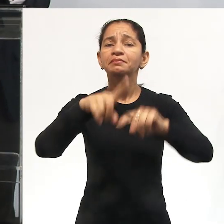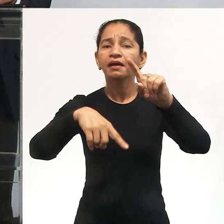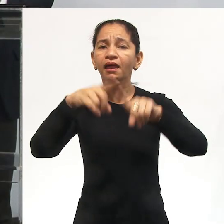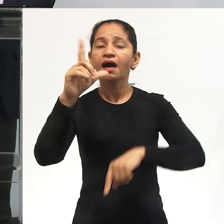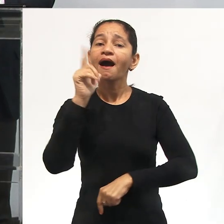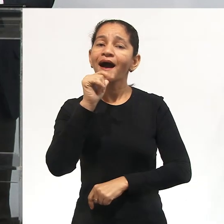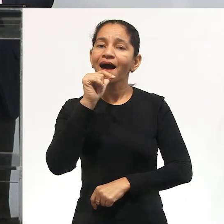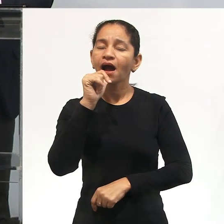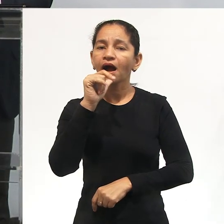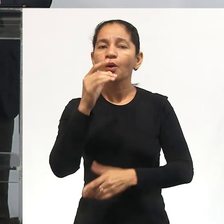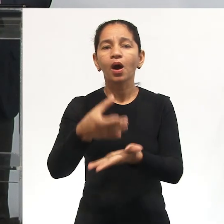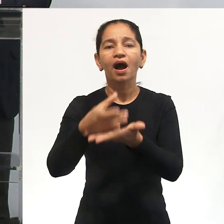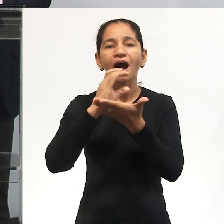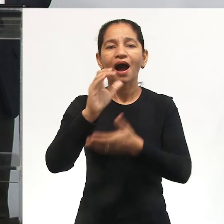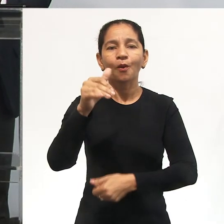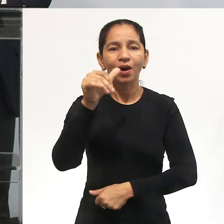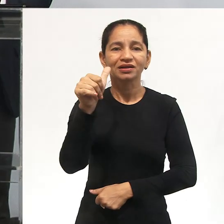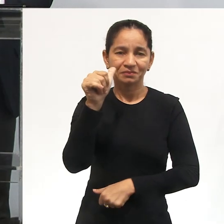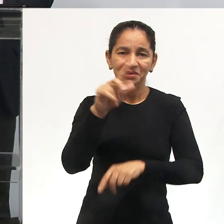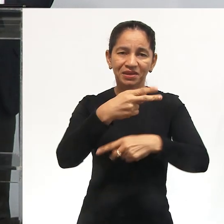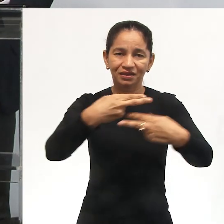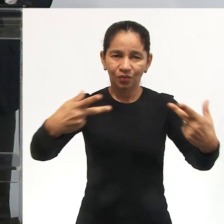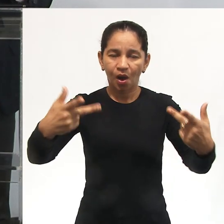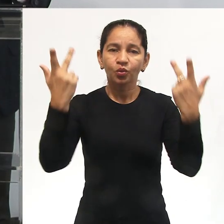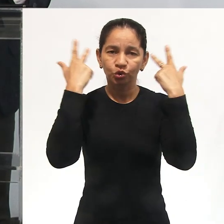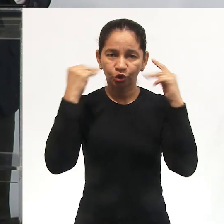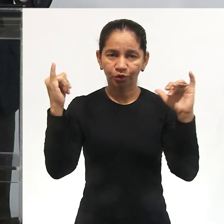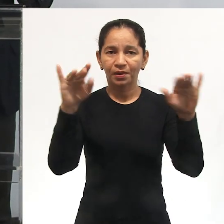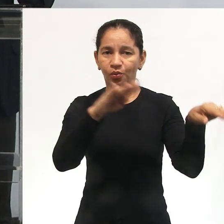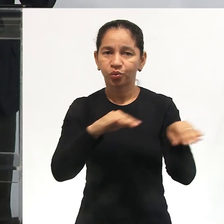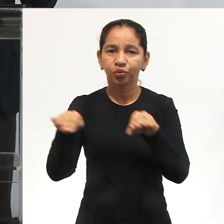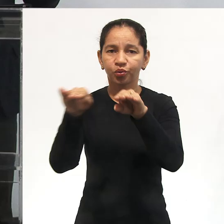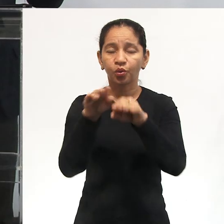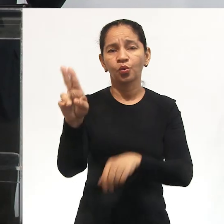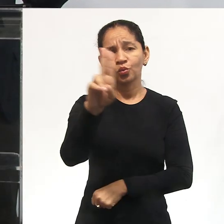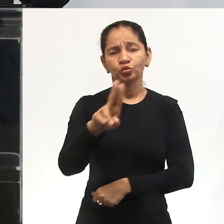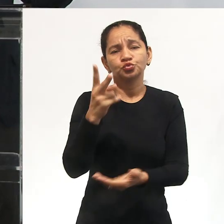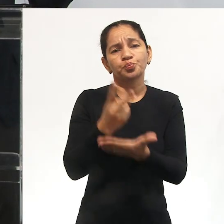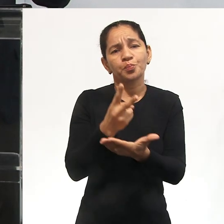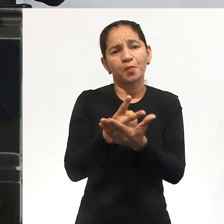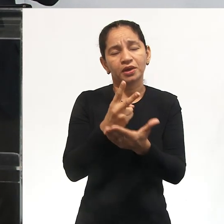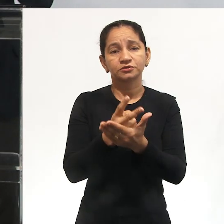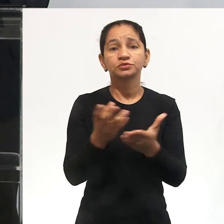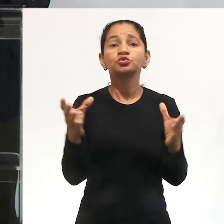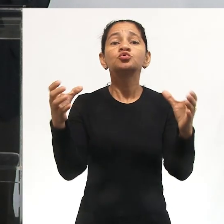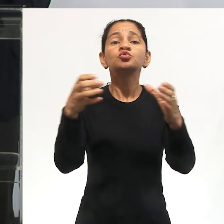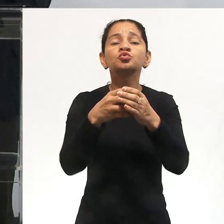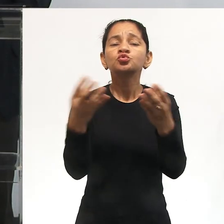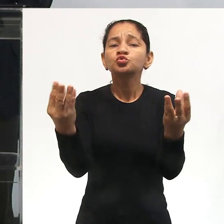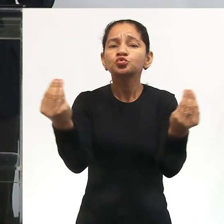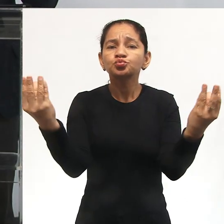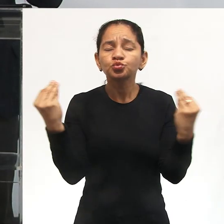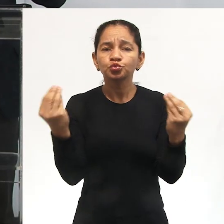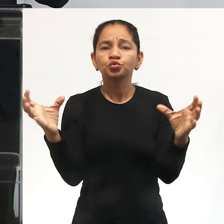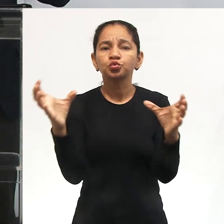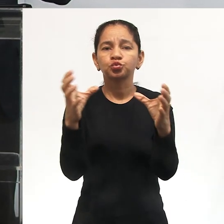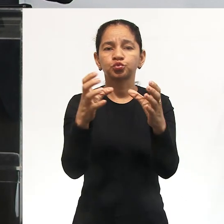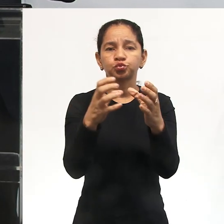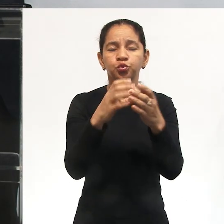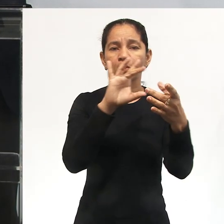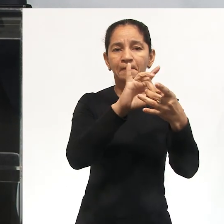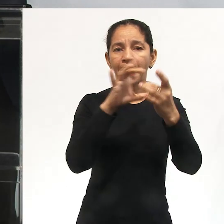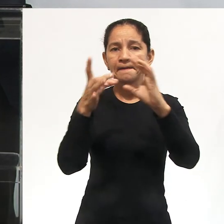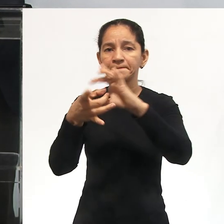objeto água mineral, como nós citamos como exemplo. Se, juntando vários órgãos, ele possibilita que haja